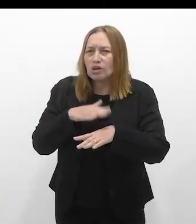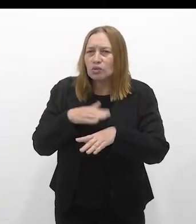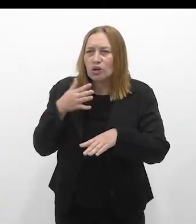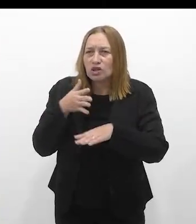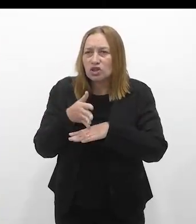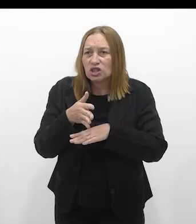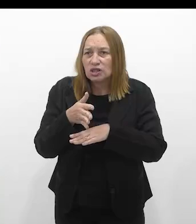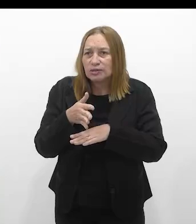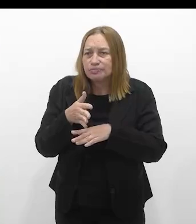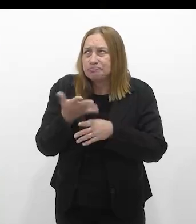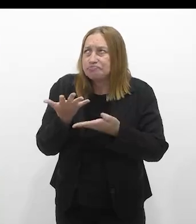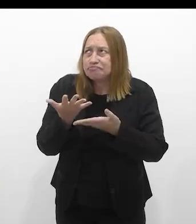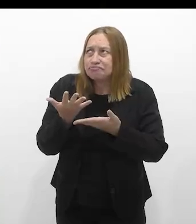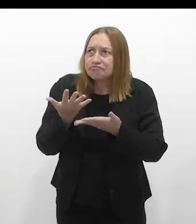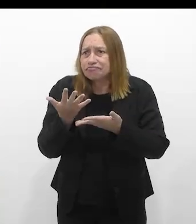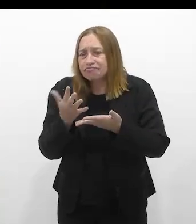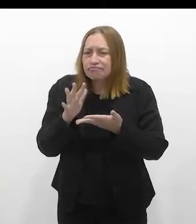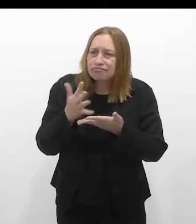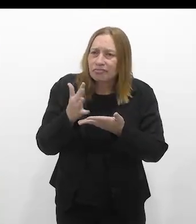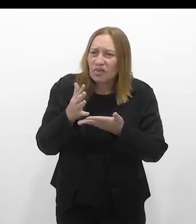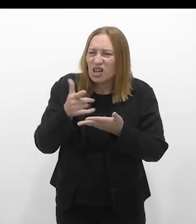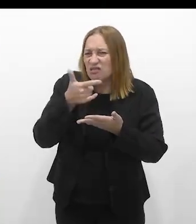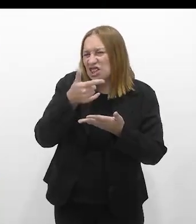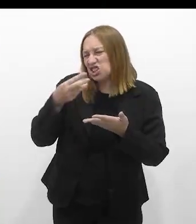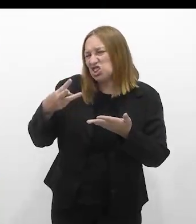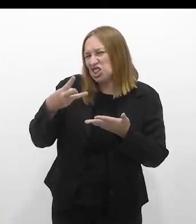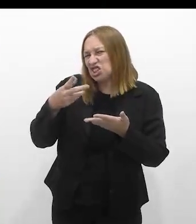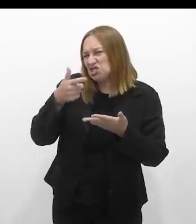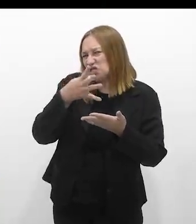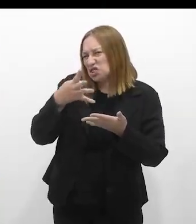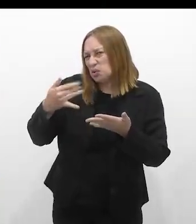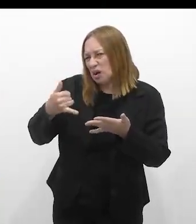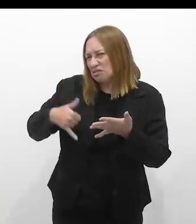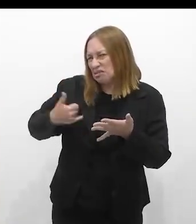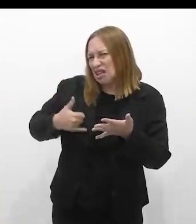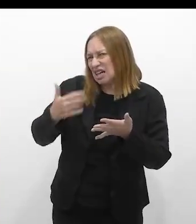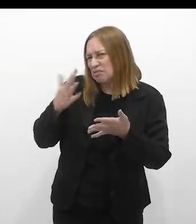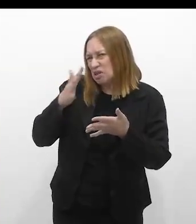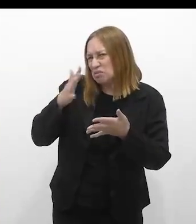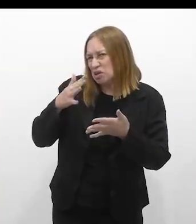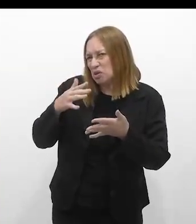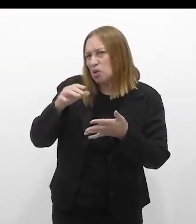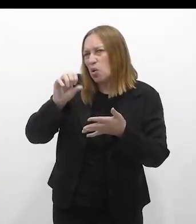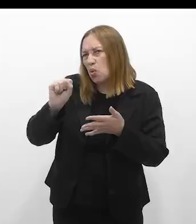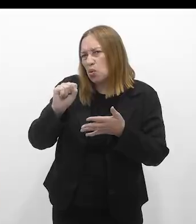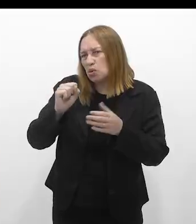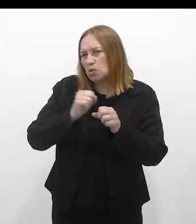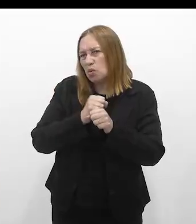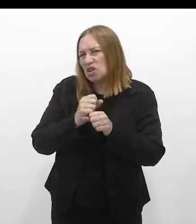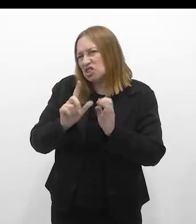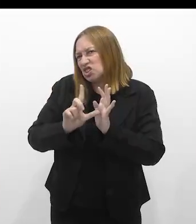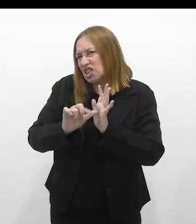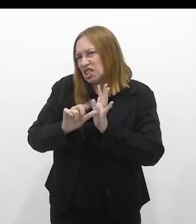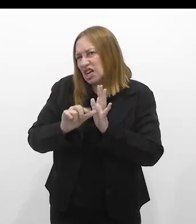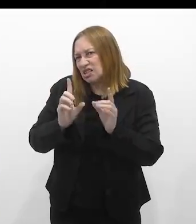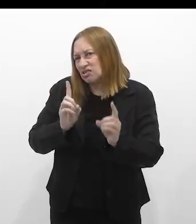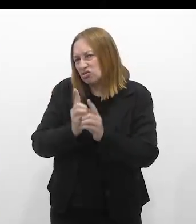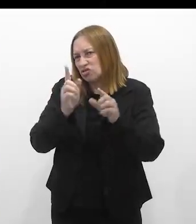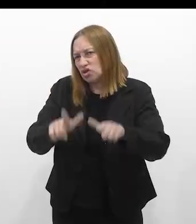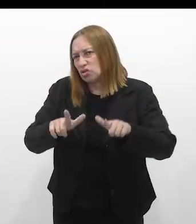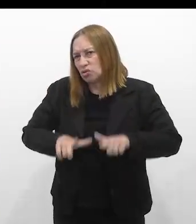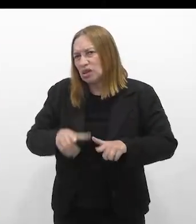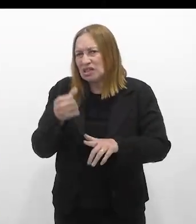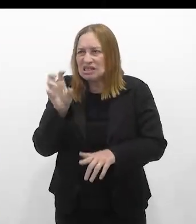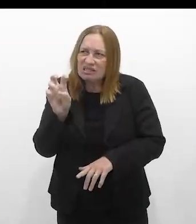momento, e aí, vamos supor que ela tem, você deu o exemplo, 23, 20... a média é 8 anos de atraso no diagnóstico. Ela